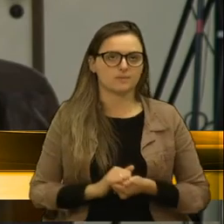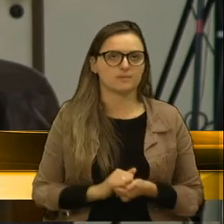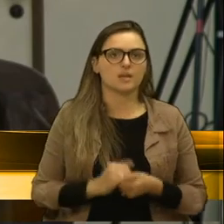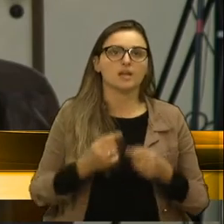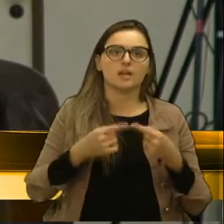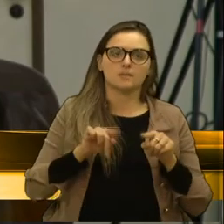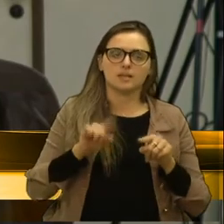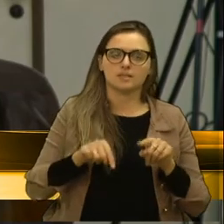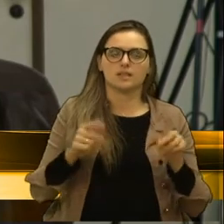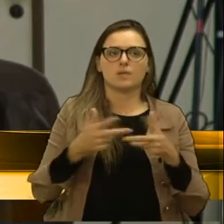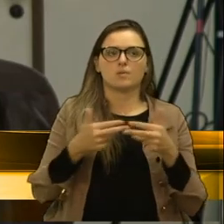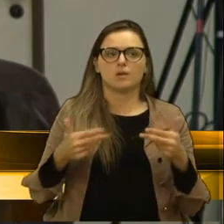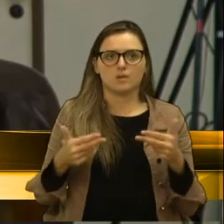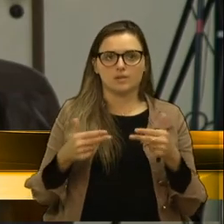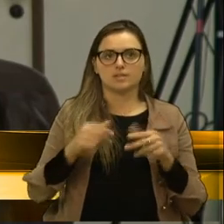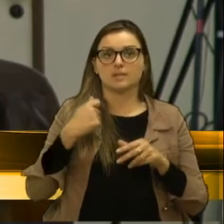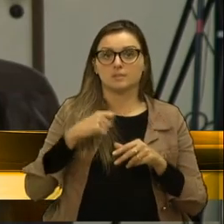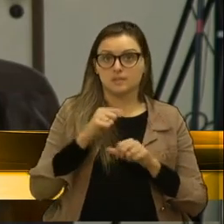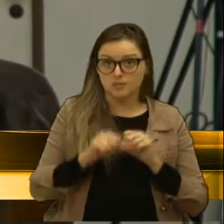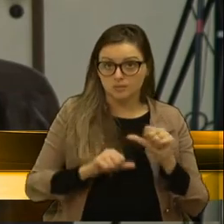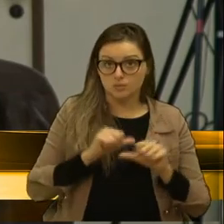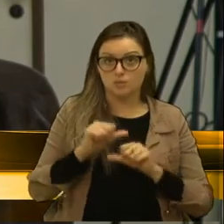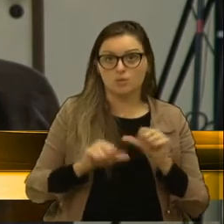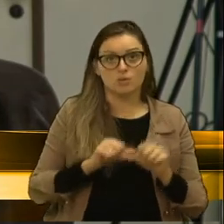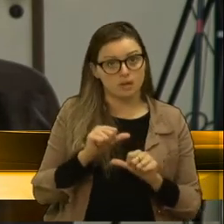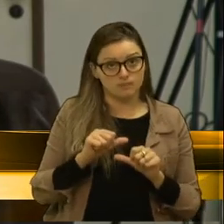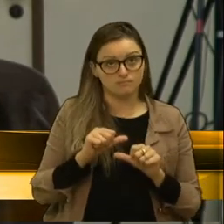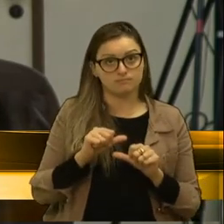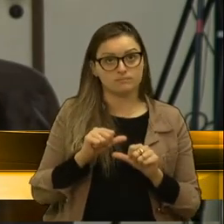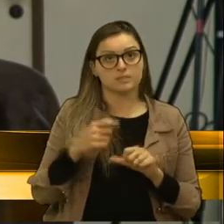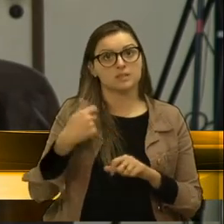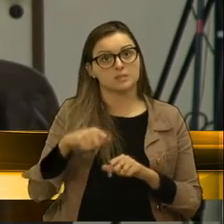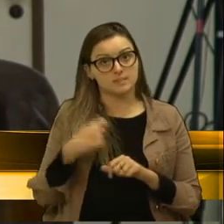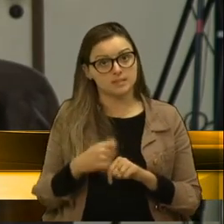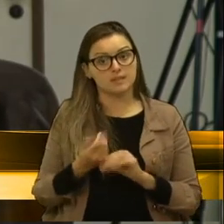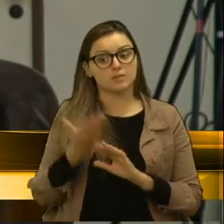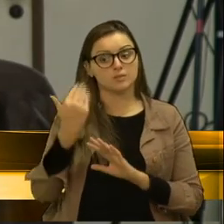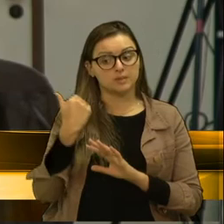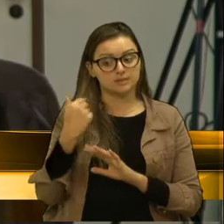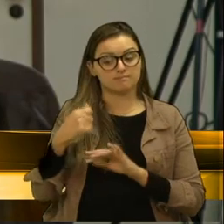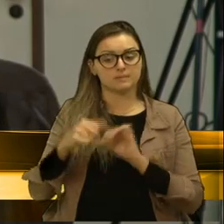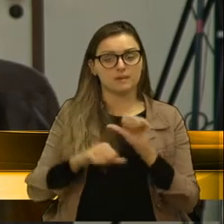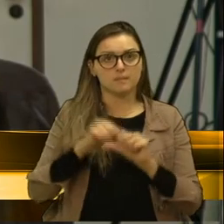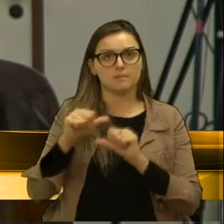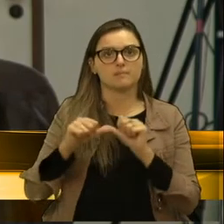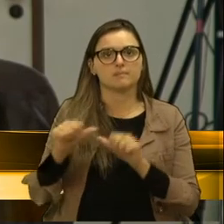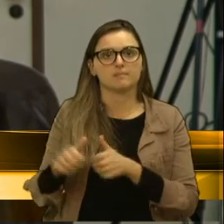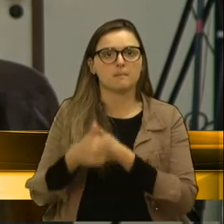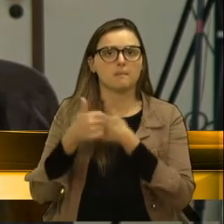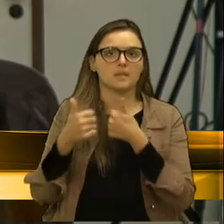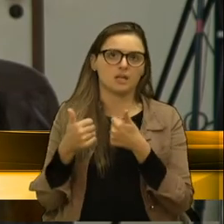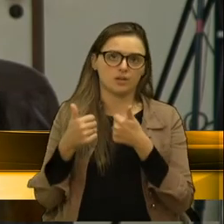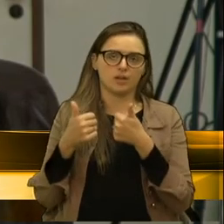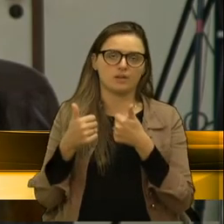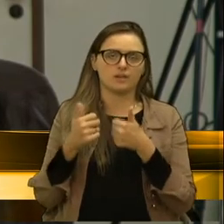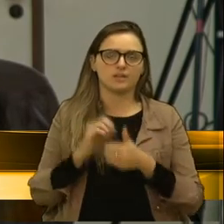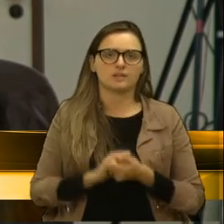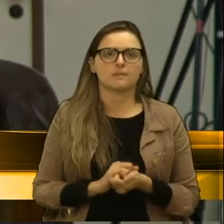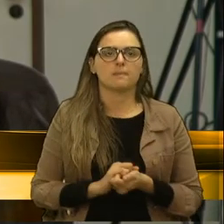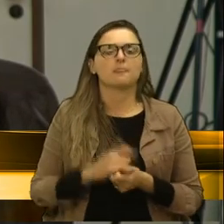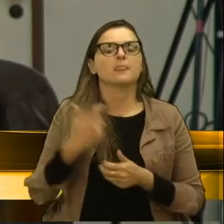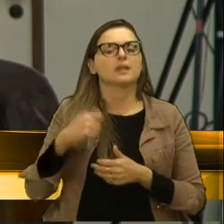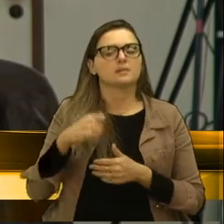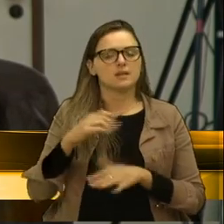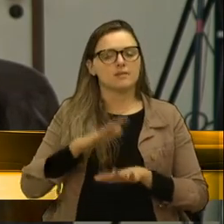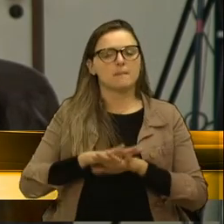uma necessidade de mudança que ela teria até que já estar sendo maior, né? Todos sabemos disso. Ela teria que estar